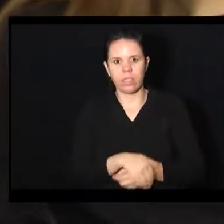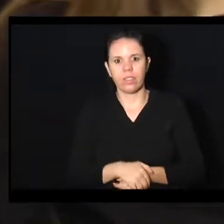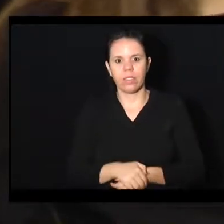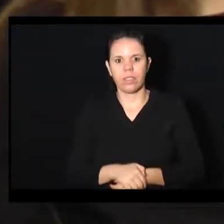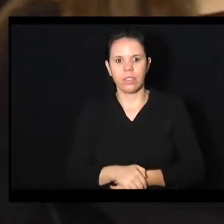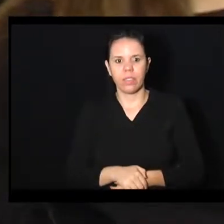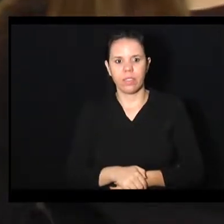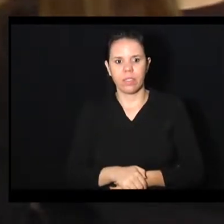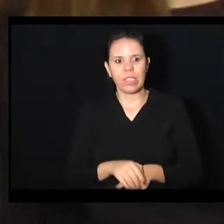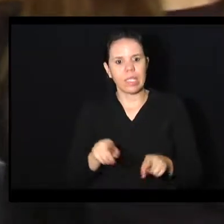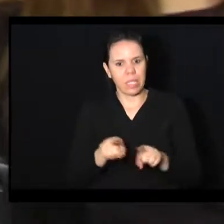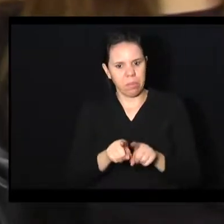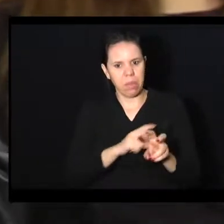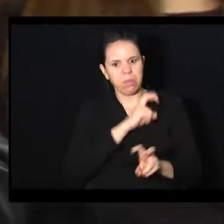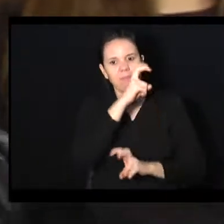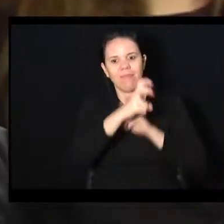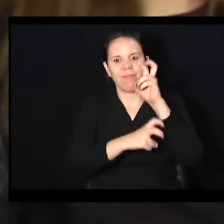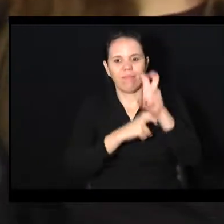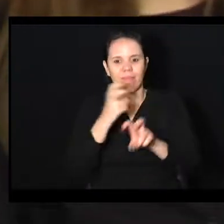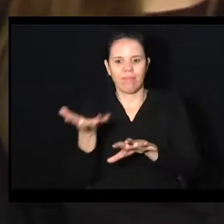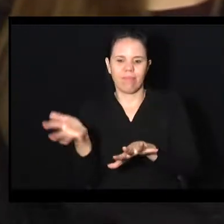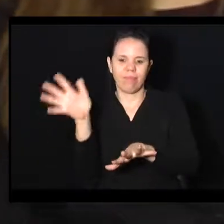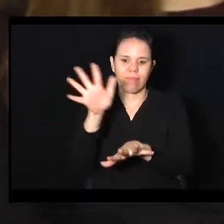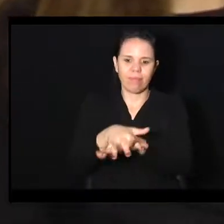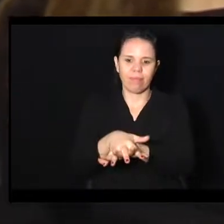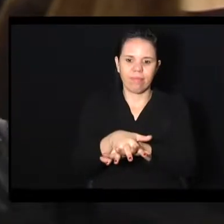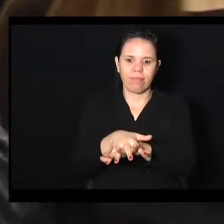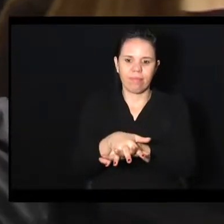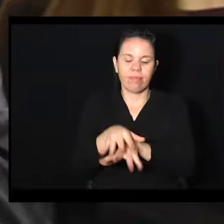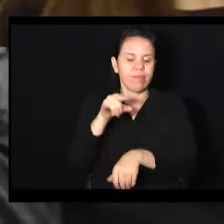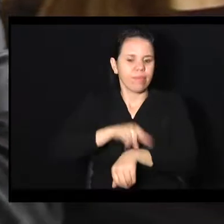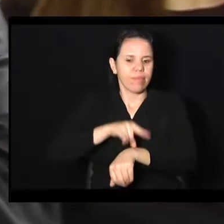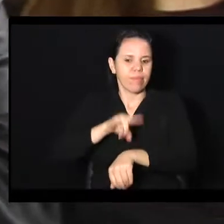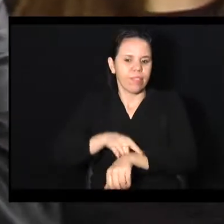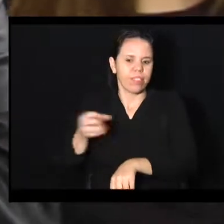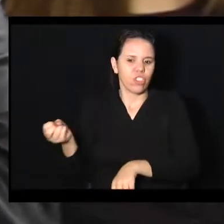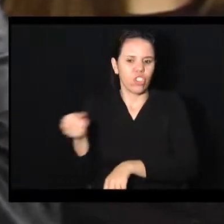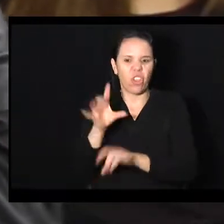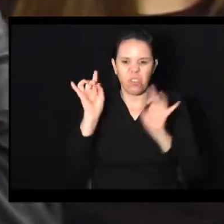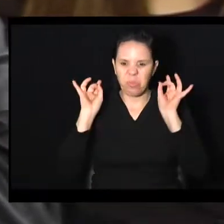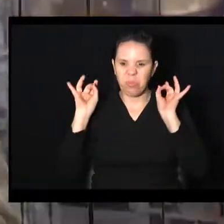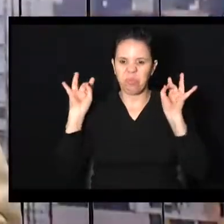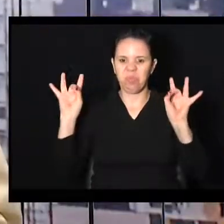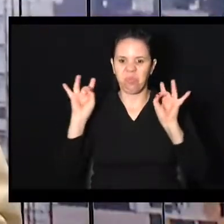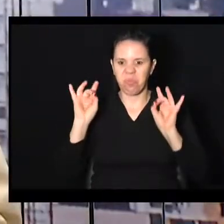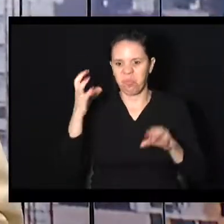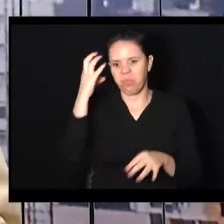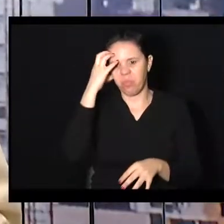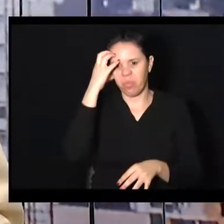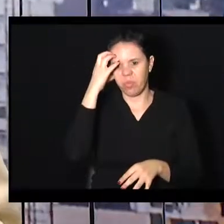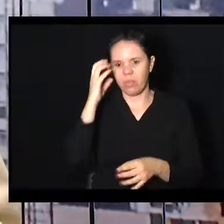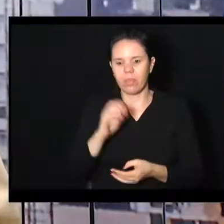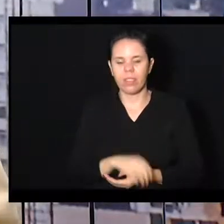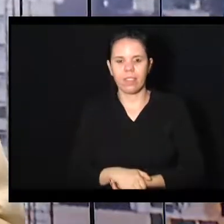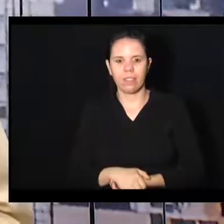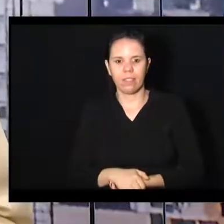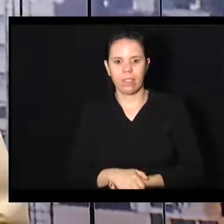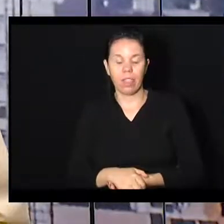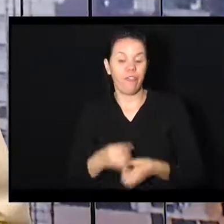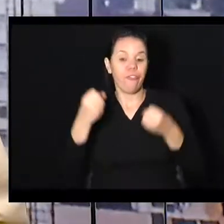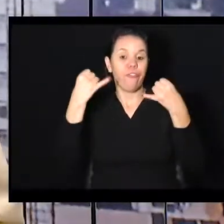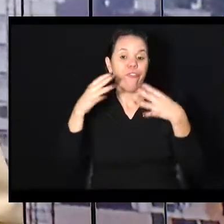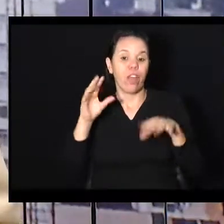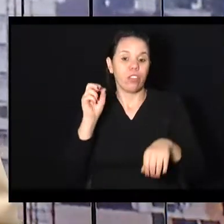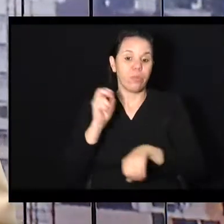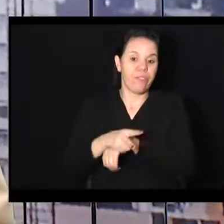Também o parquinho inclusivo e os novos sanitários da Lagoa do Taquaral. Vamos falar sobre